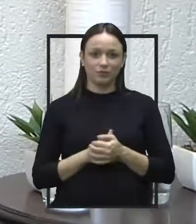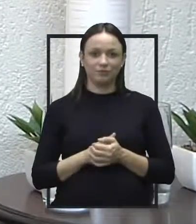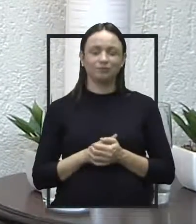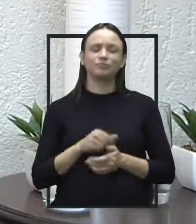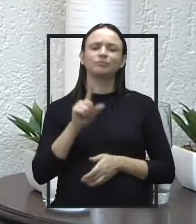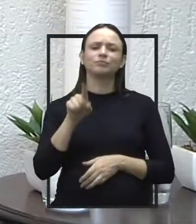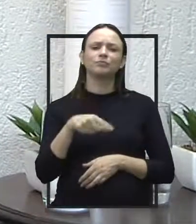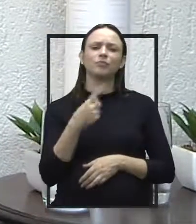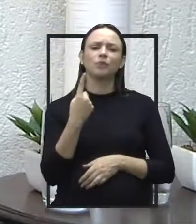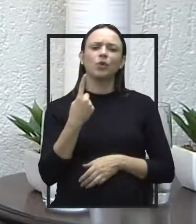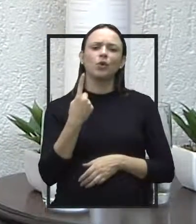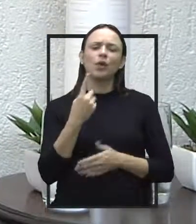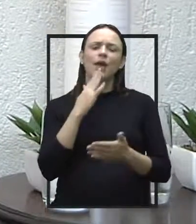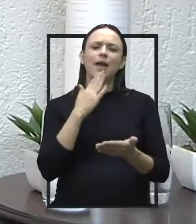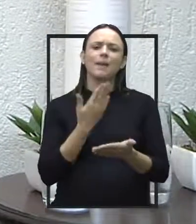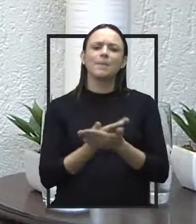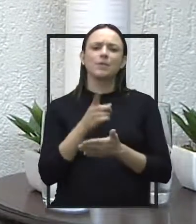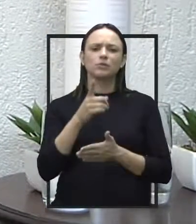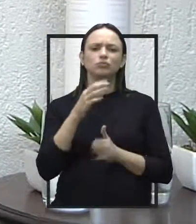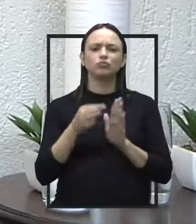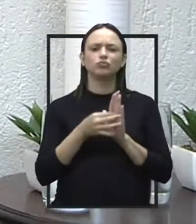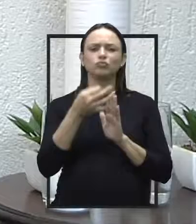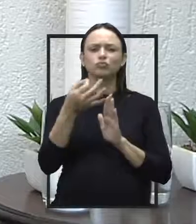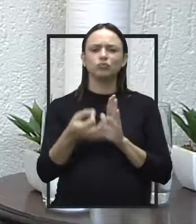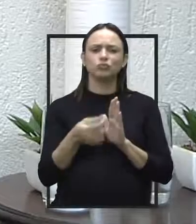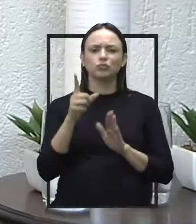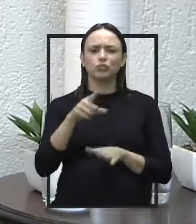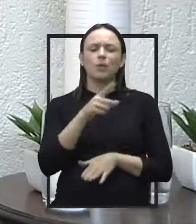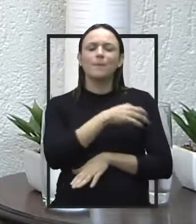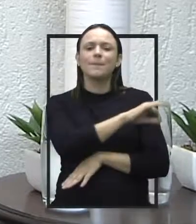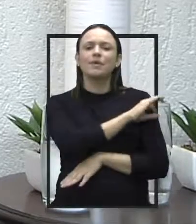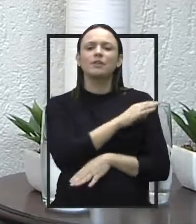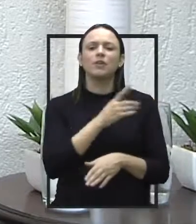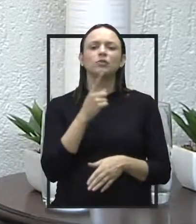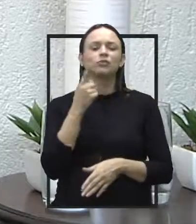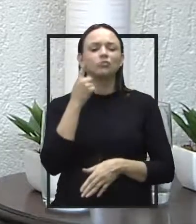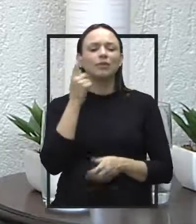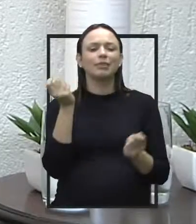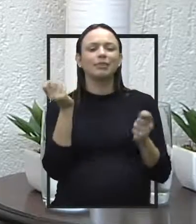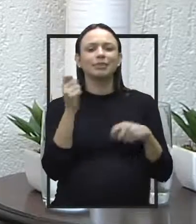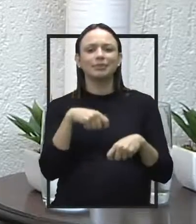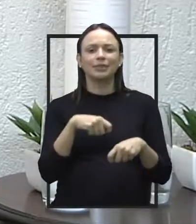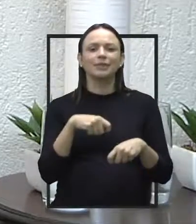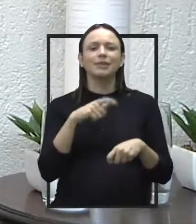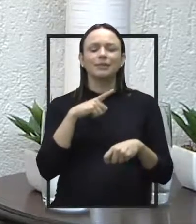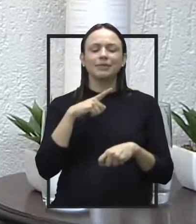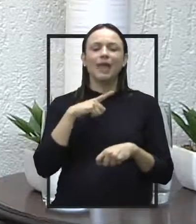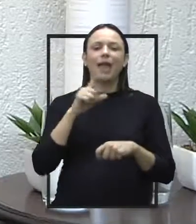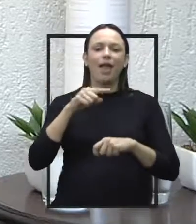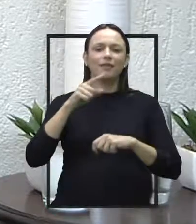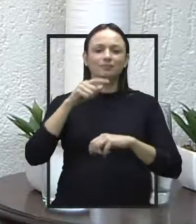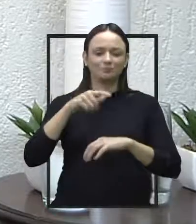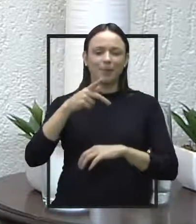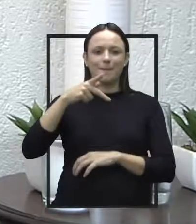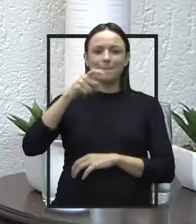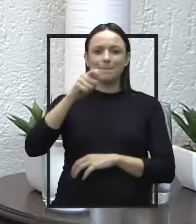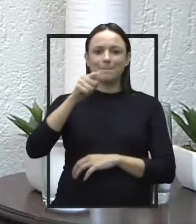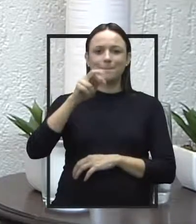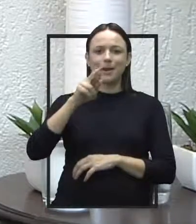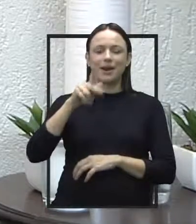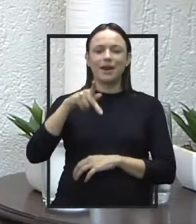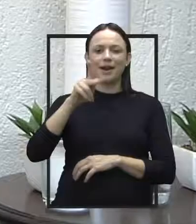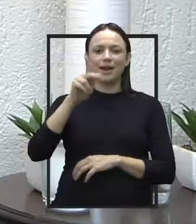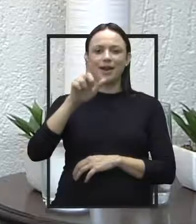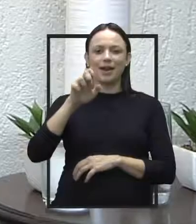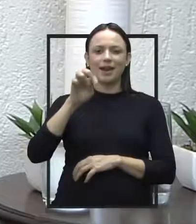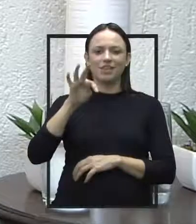Um deles, o senhor sugere para que o prefeito municipal estude a possibilidade de implantar aqueles parklets em frente a alguns